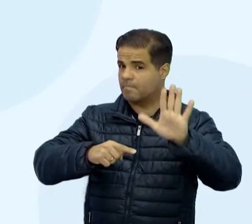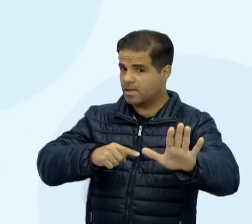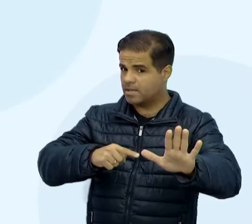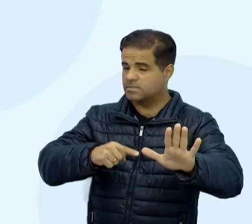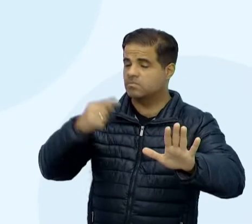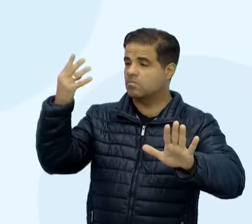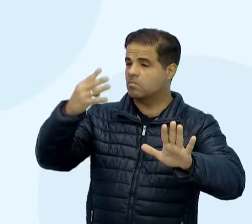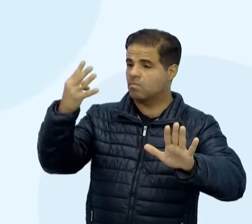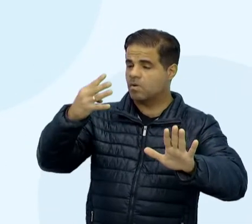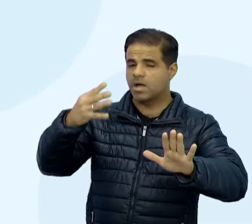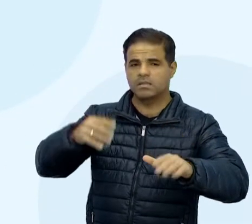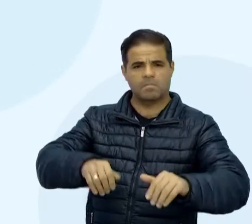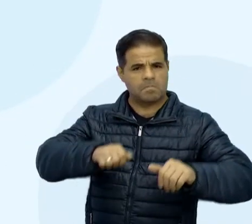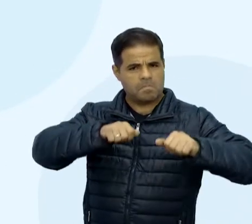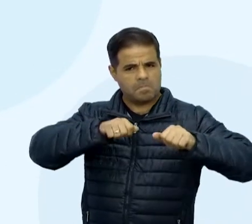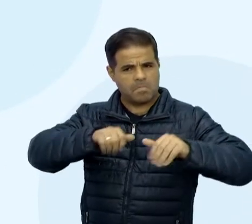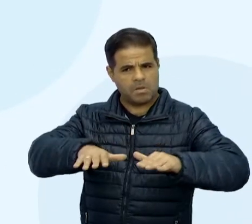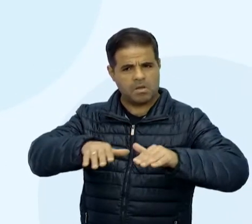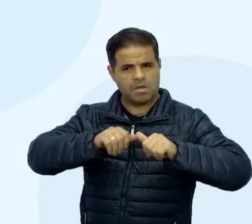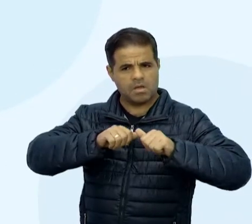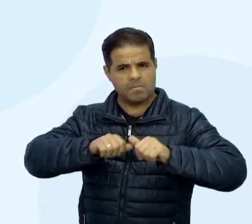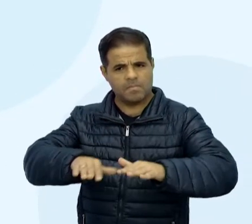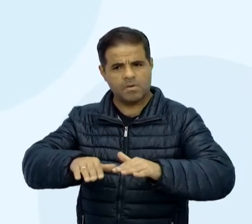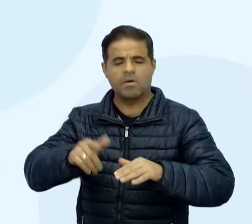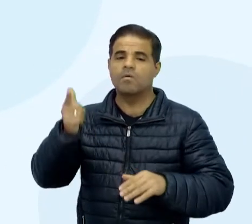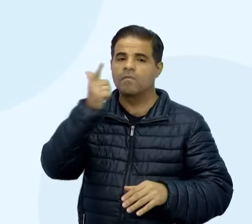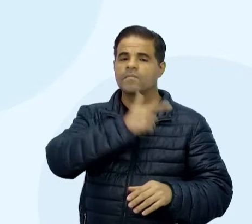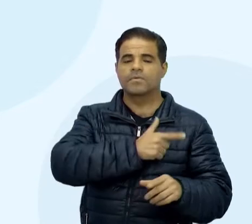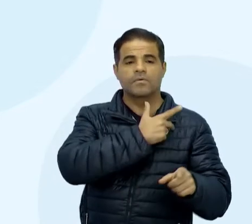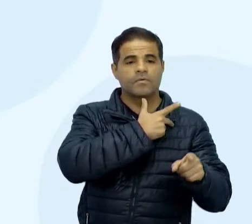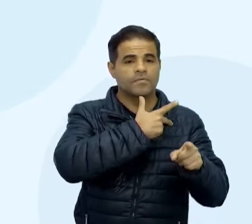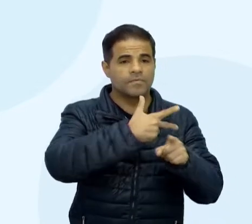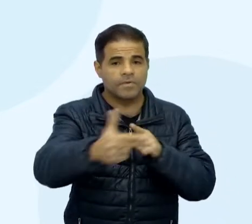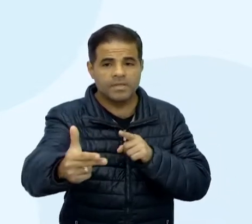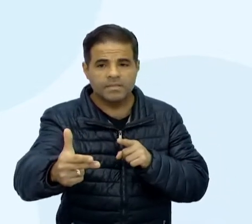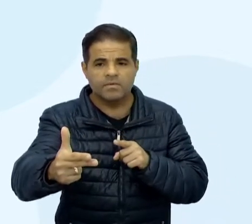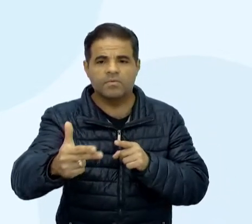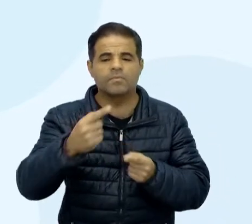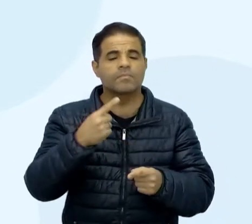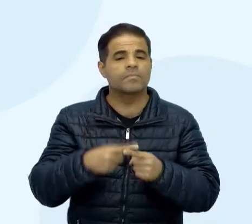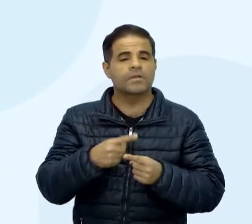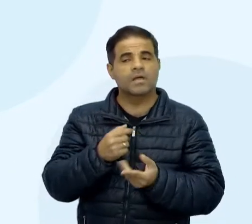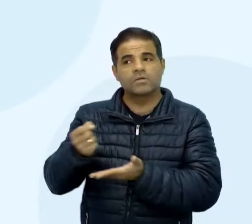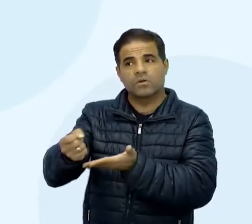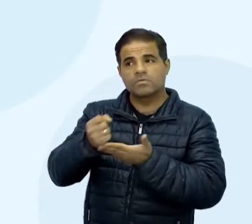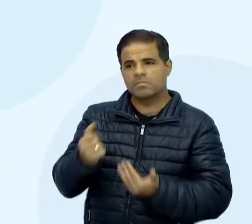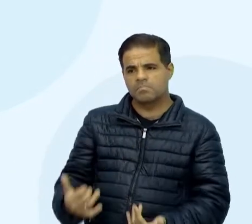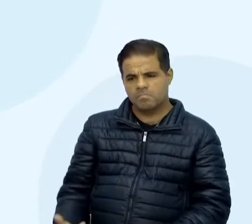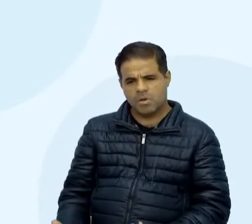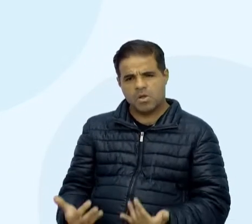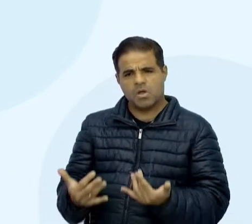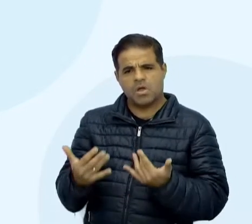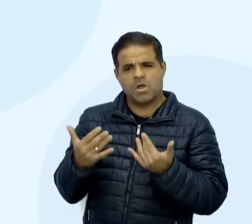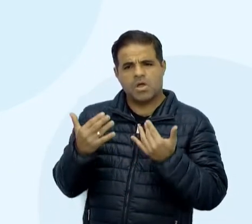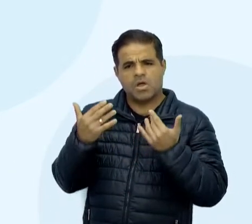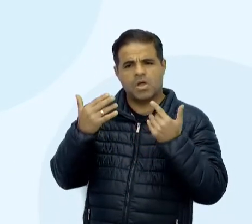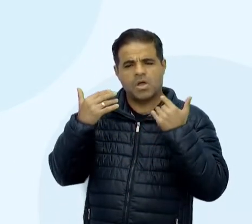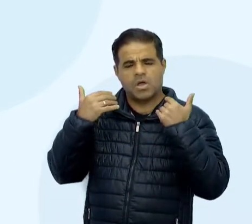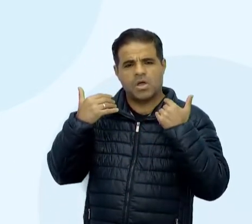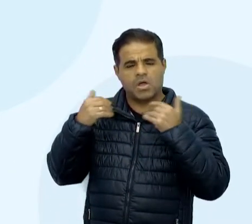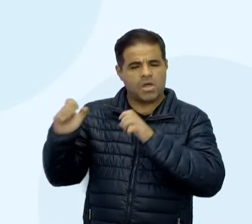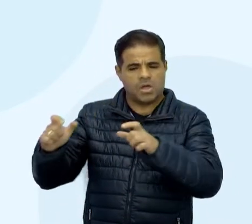na 4ª expedição que ele conseguiu aí vencer, porque eles começaram a trazer soldados de vários estados